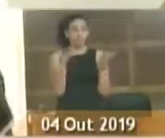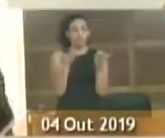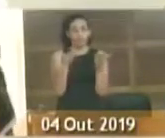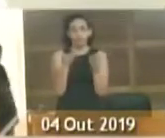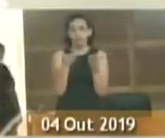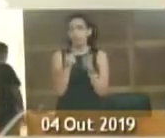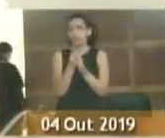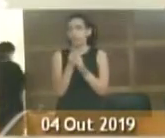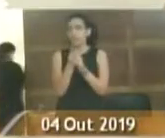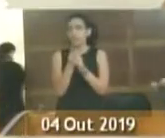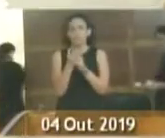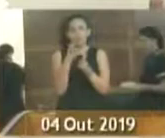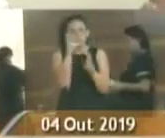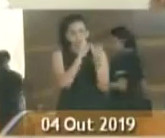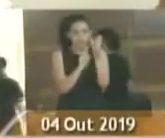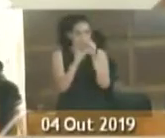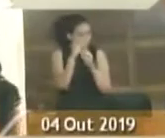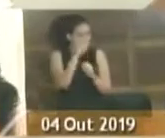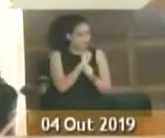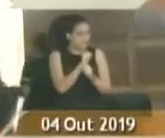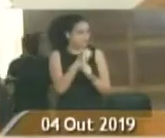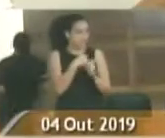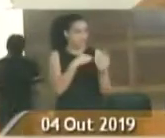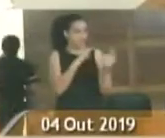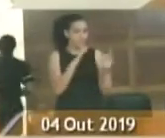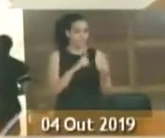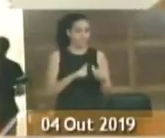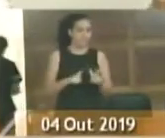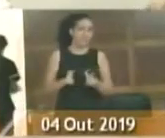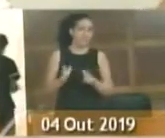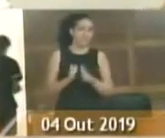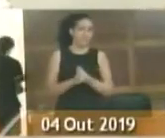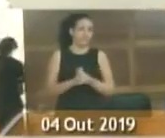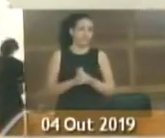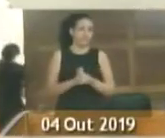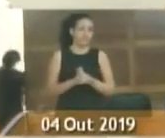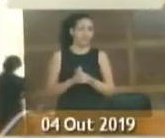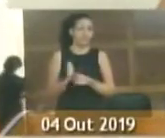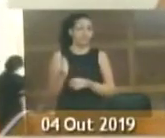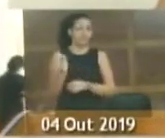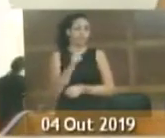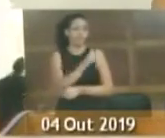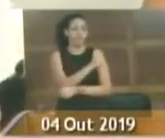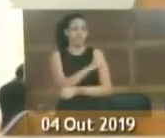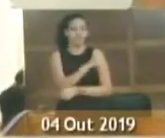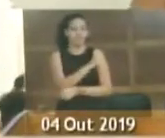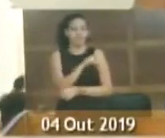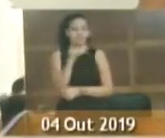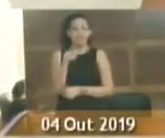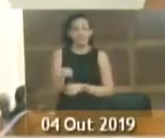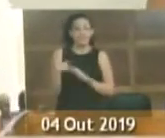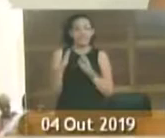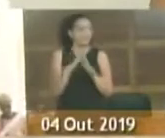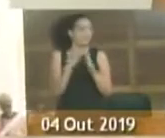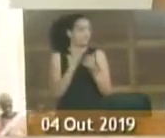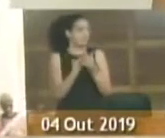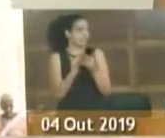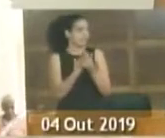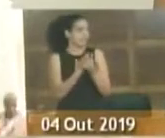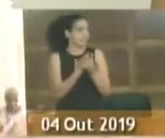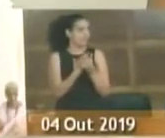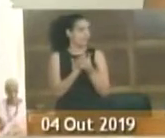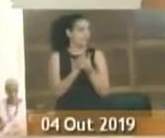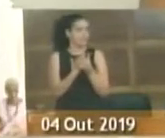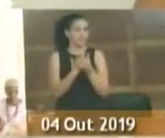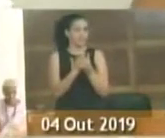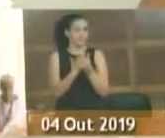de muita aprendizagem. Estou feliz de trazer nossos alunos aqui. Nossa escola aqui